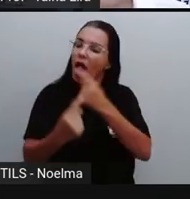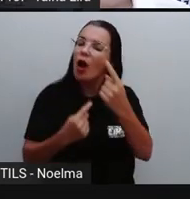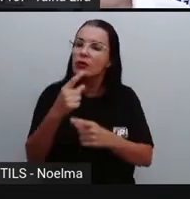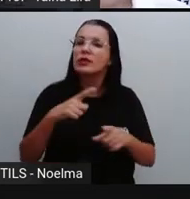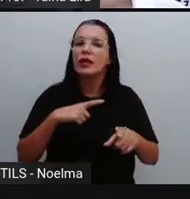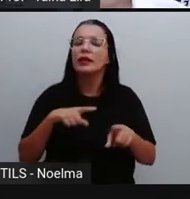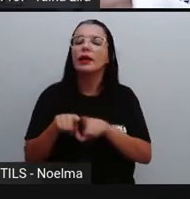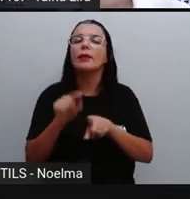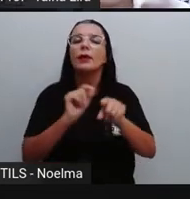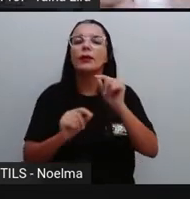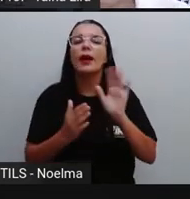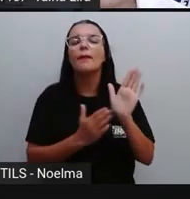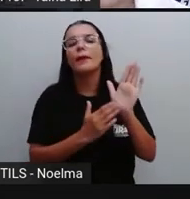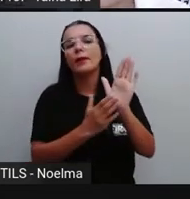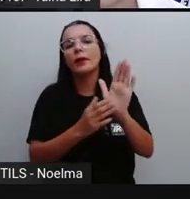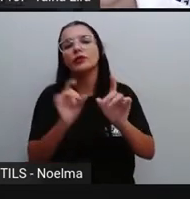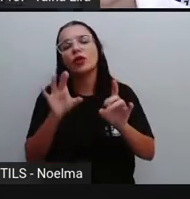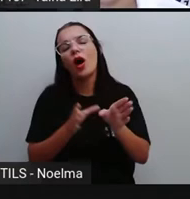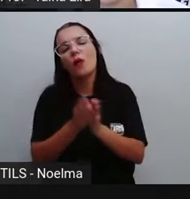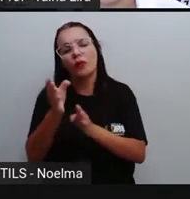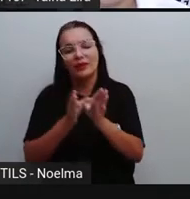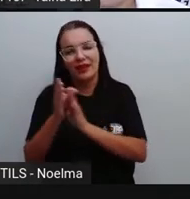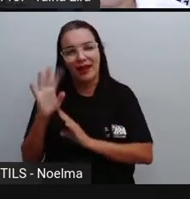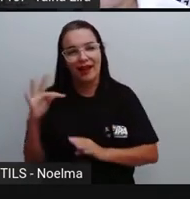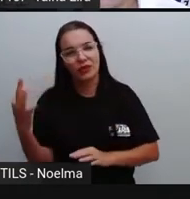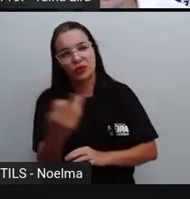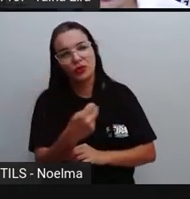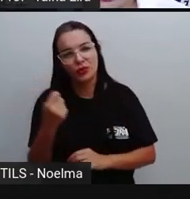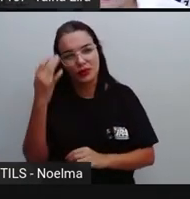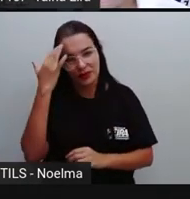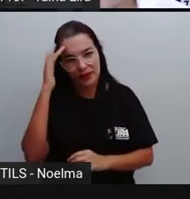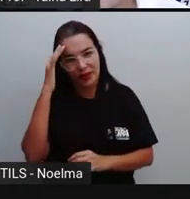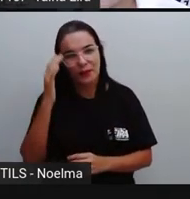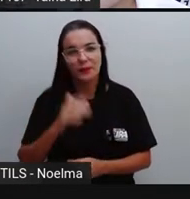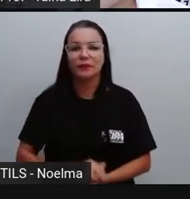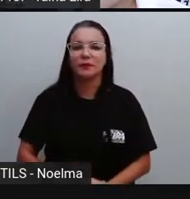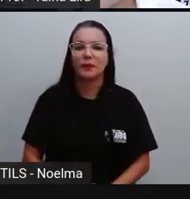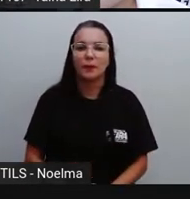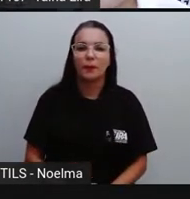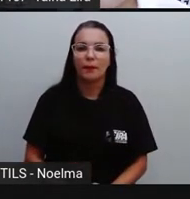também podem ser, né, para aconselhar, tá bom?